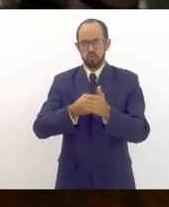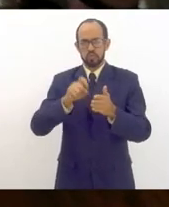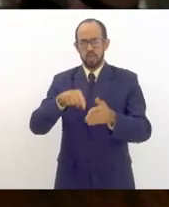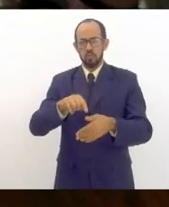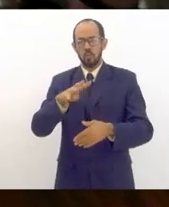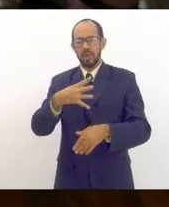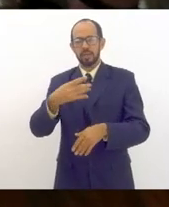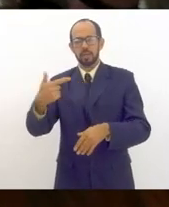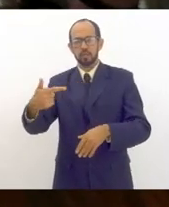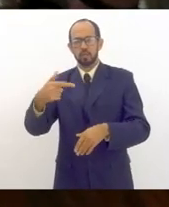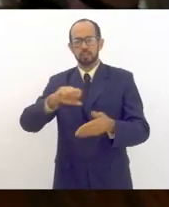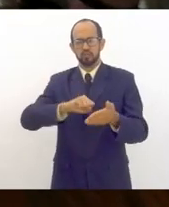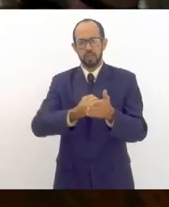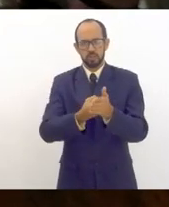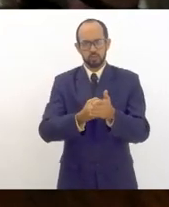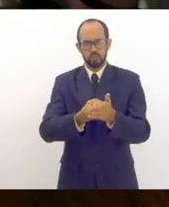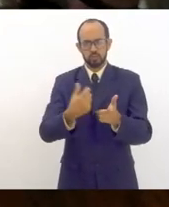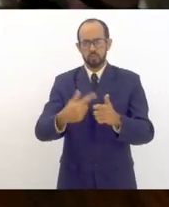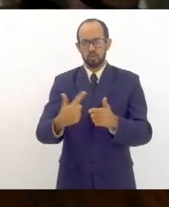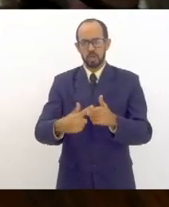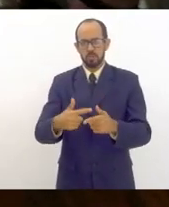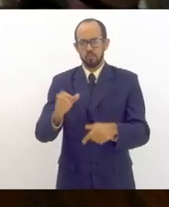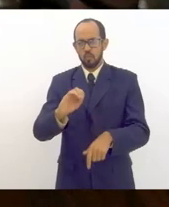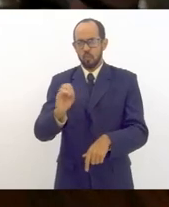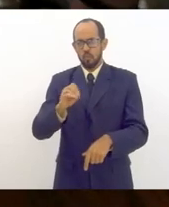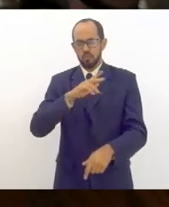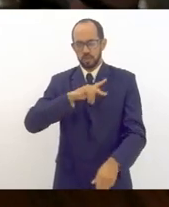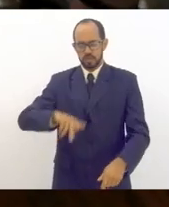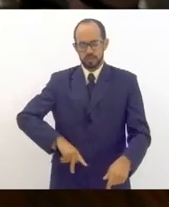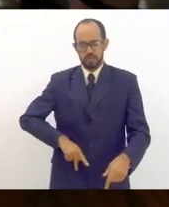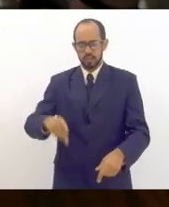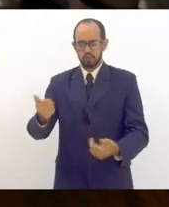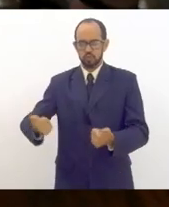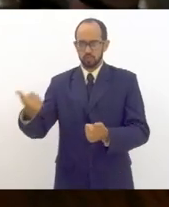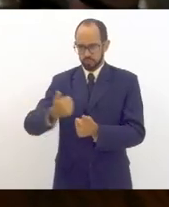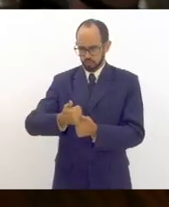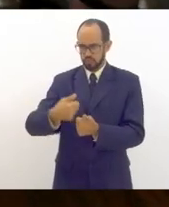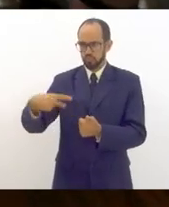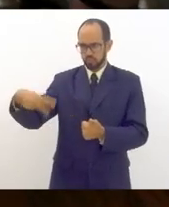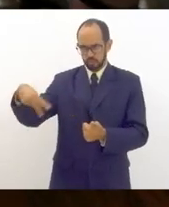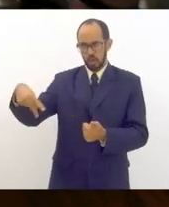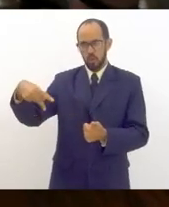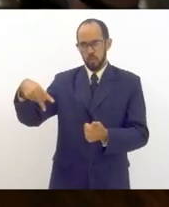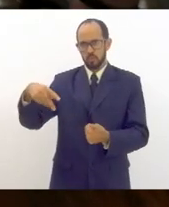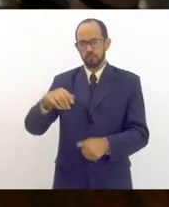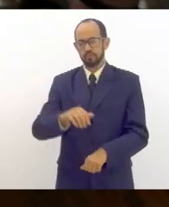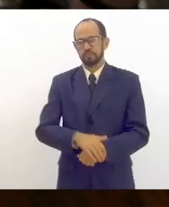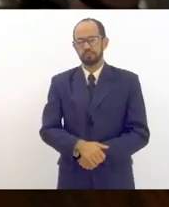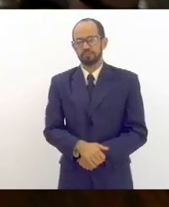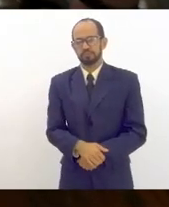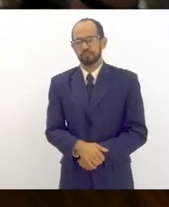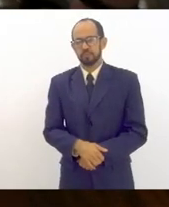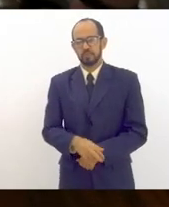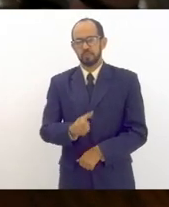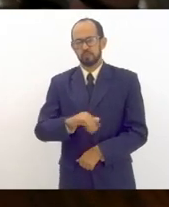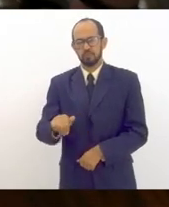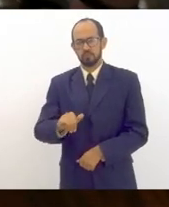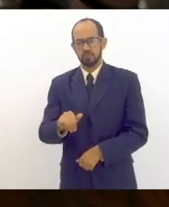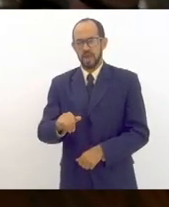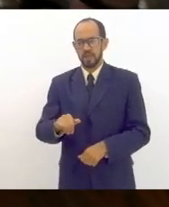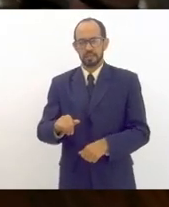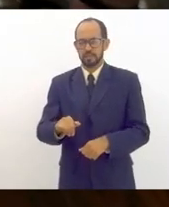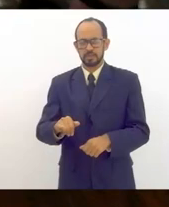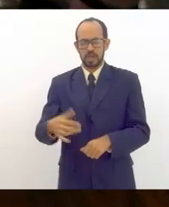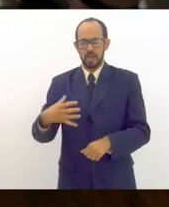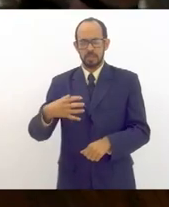vetos. Porque nenhum presidente que venha ali substituir, né, estará tão a par